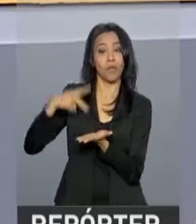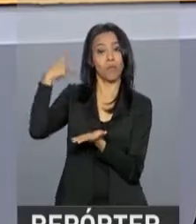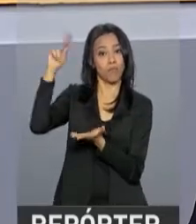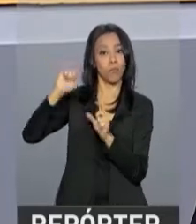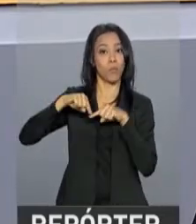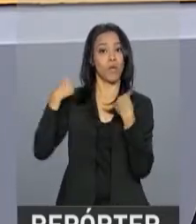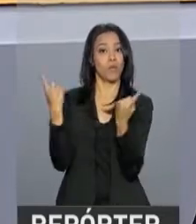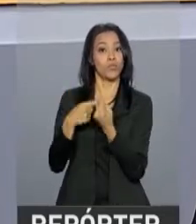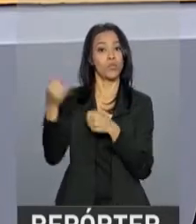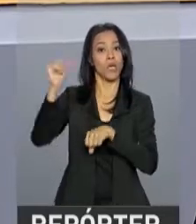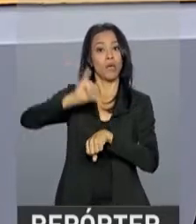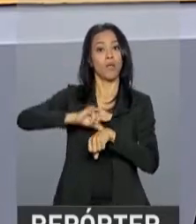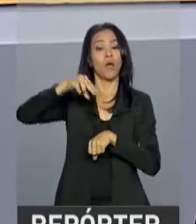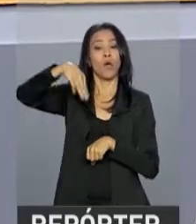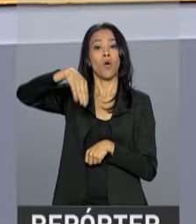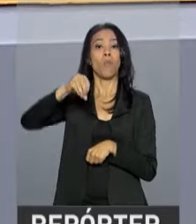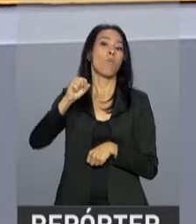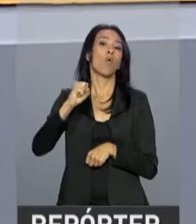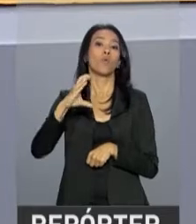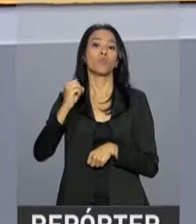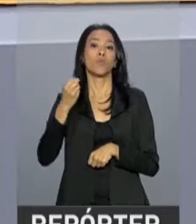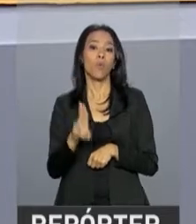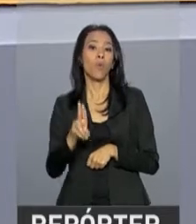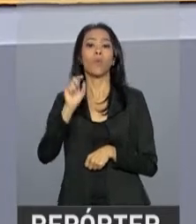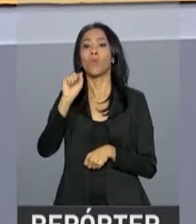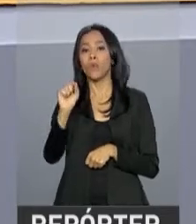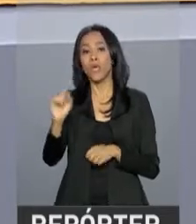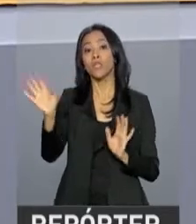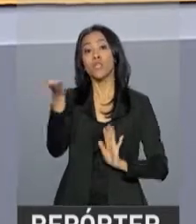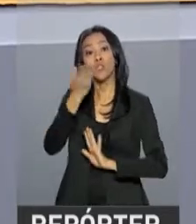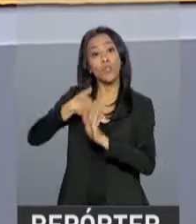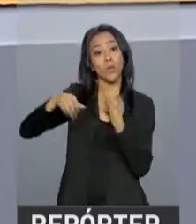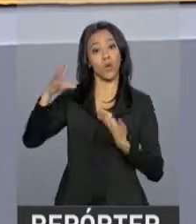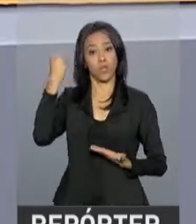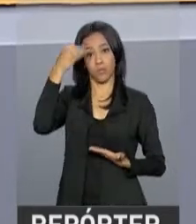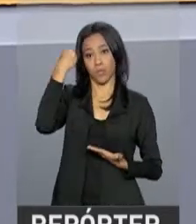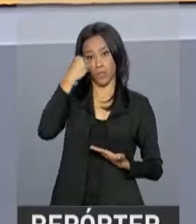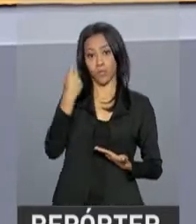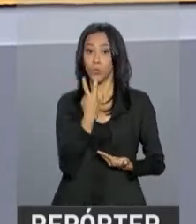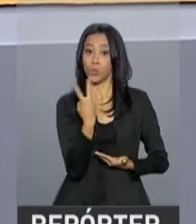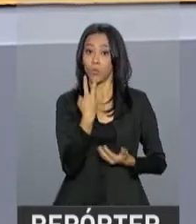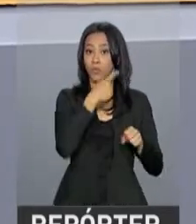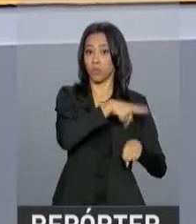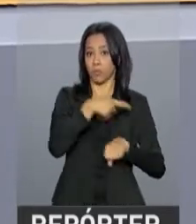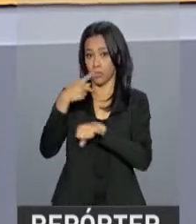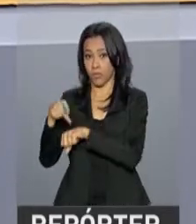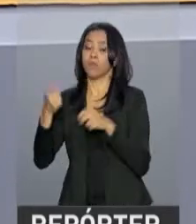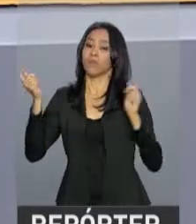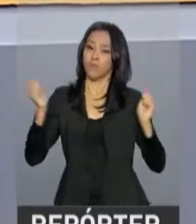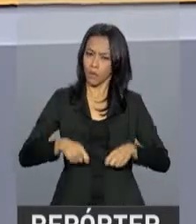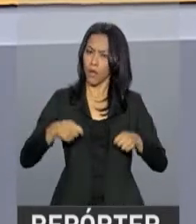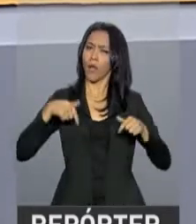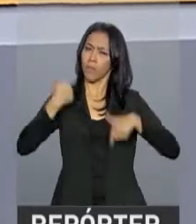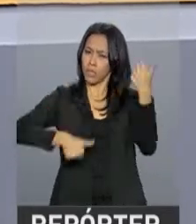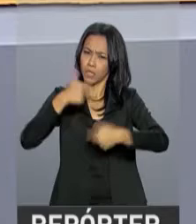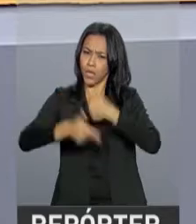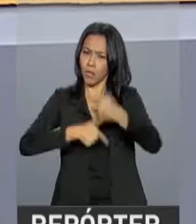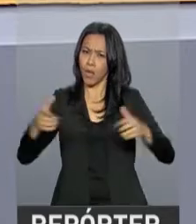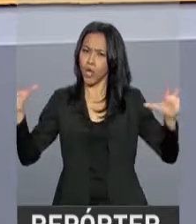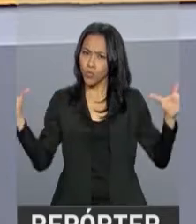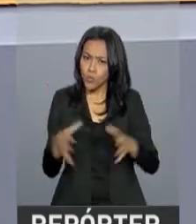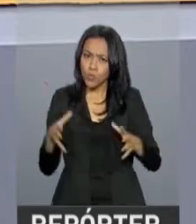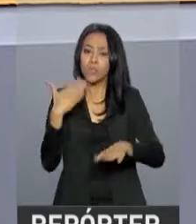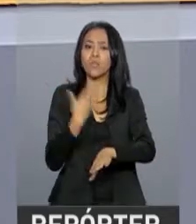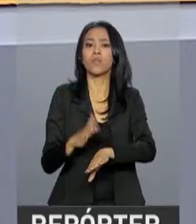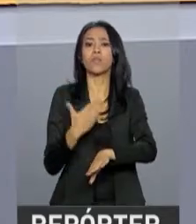moscou intensificar a cooperação bilateral para troca de experiências os dois países podem trabalhar juntos na capacitação de pessoal